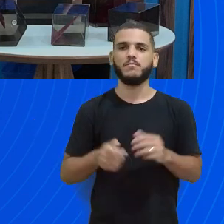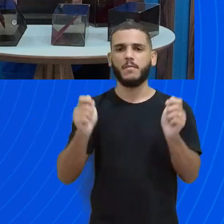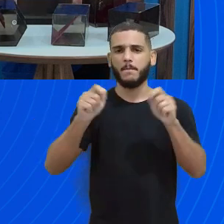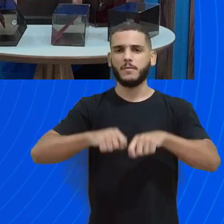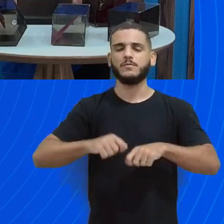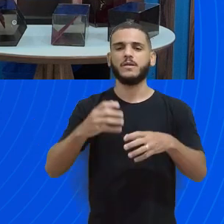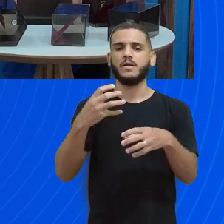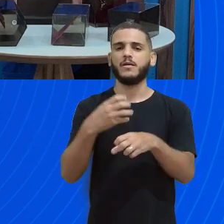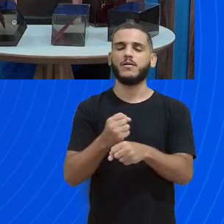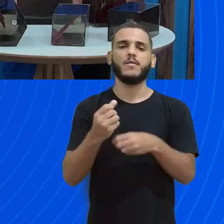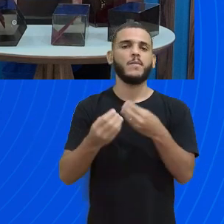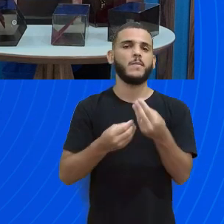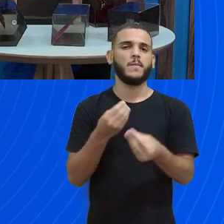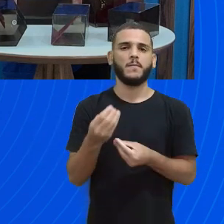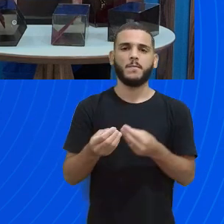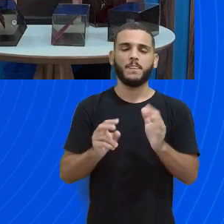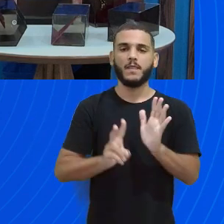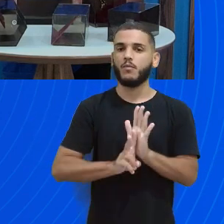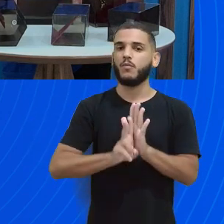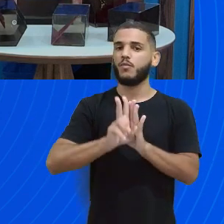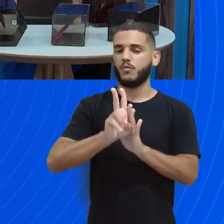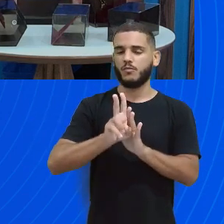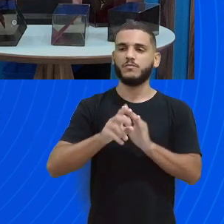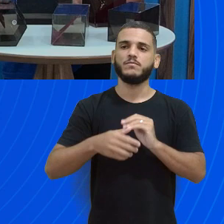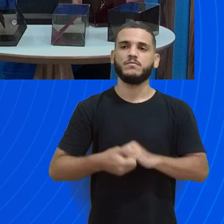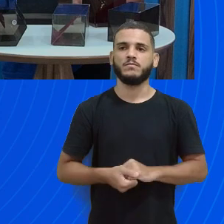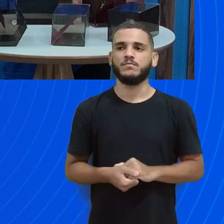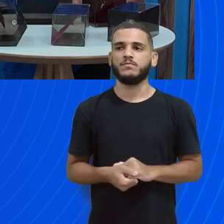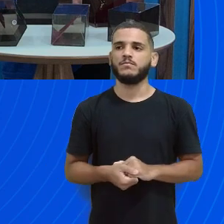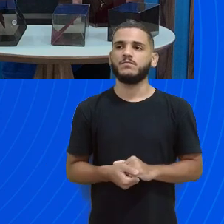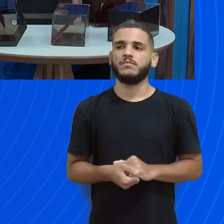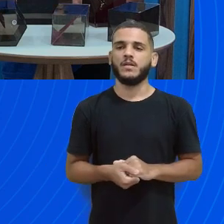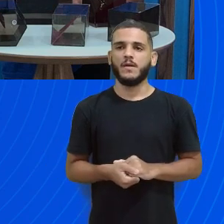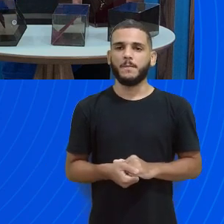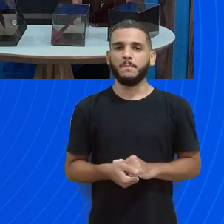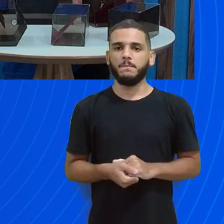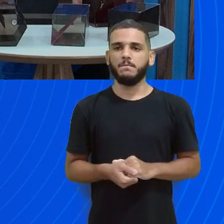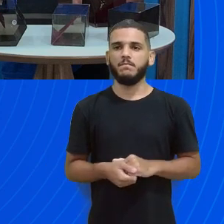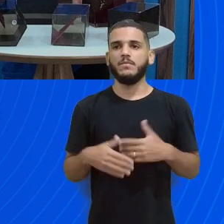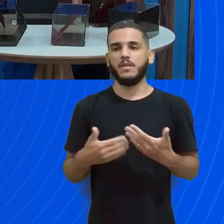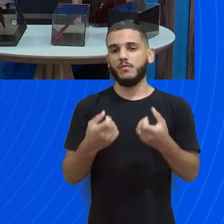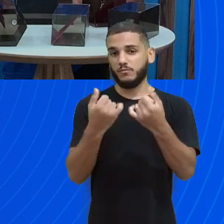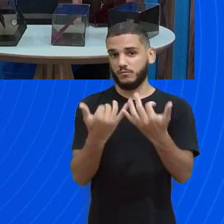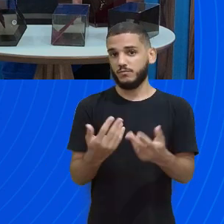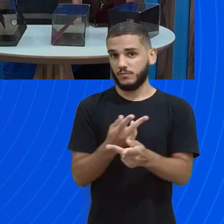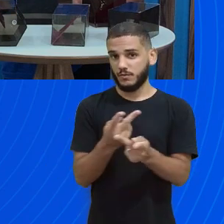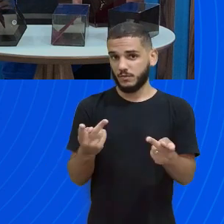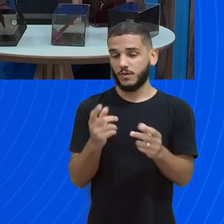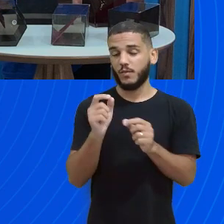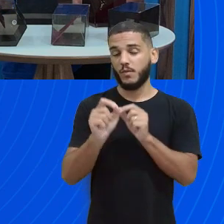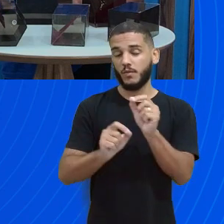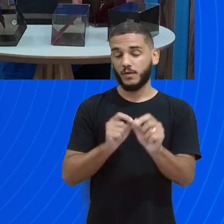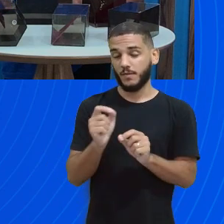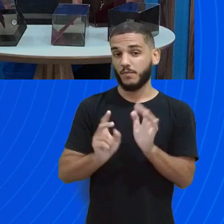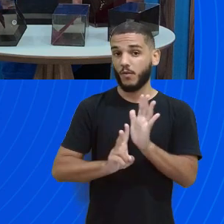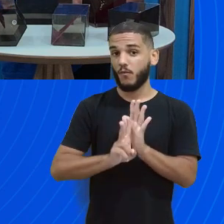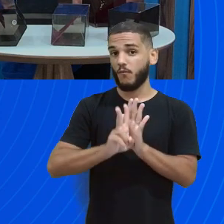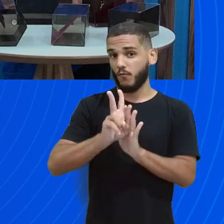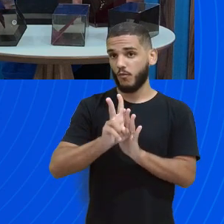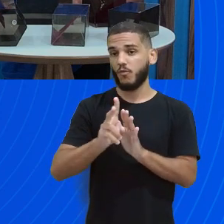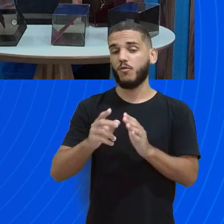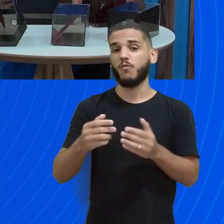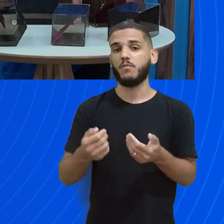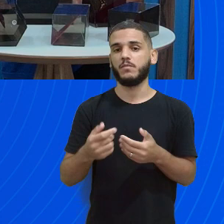posso calcular o volume, né? E aí eu vou dizer para você que o volume desse cubo,